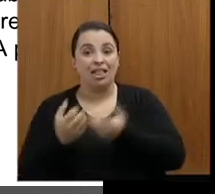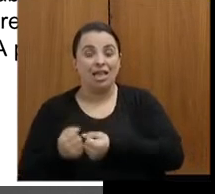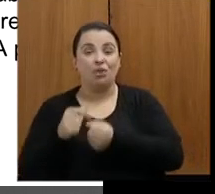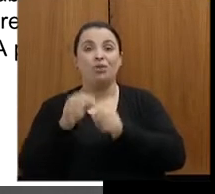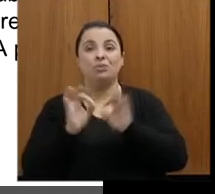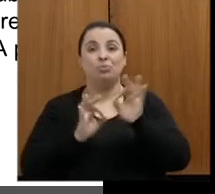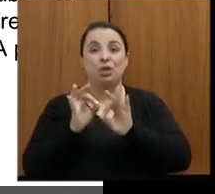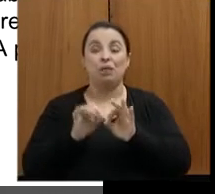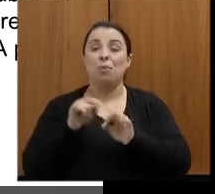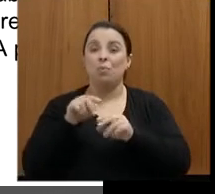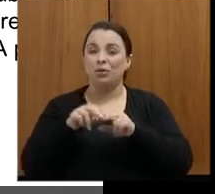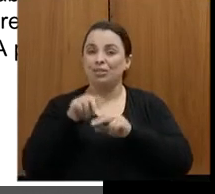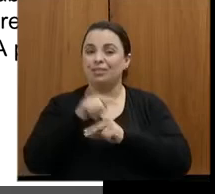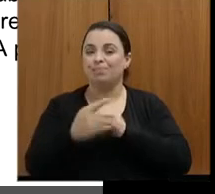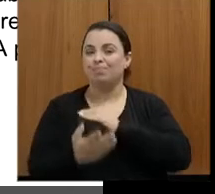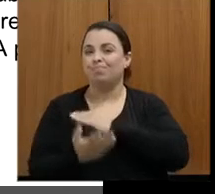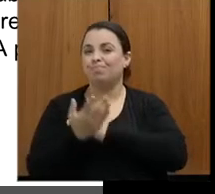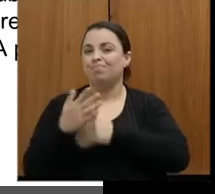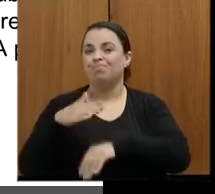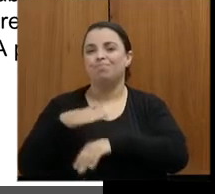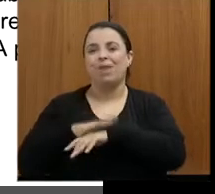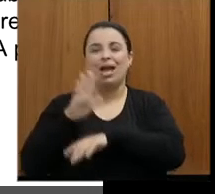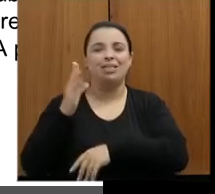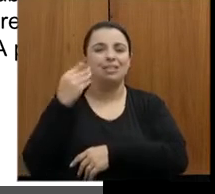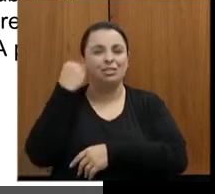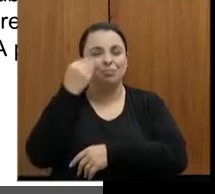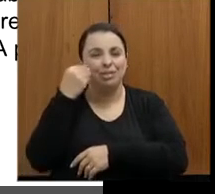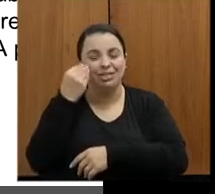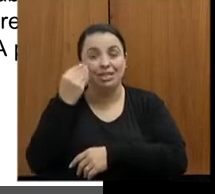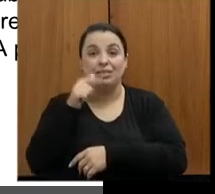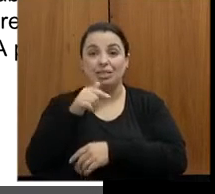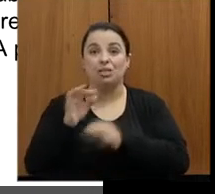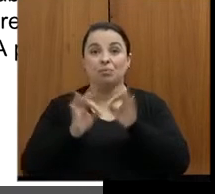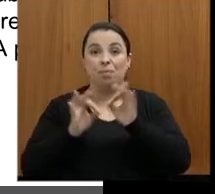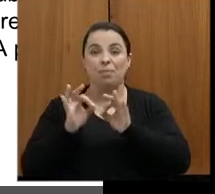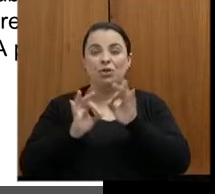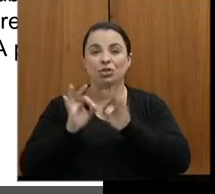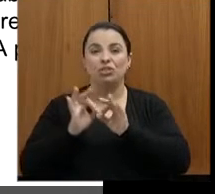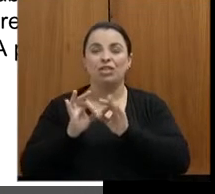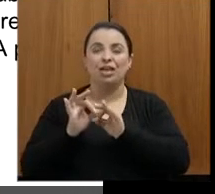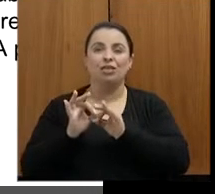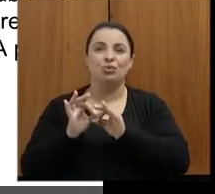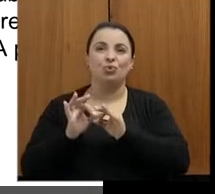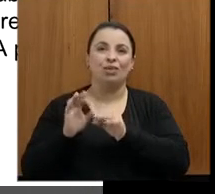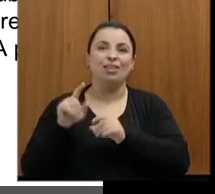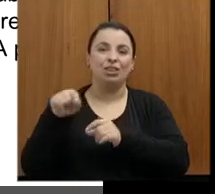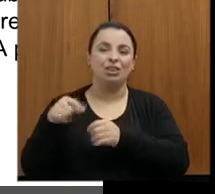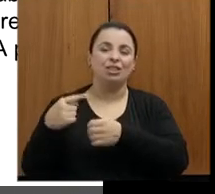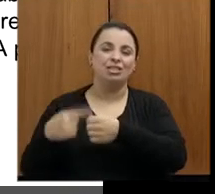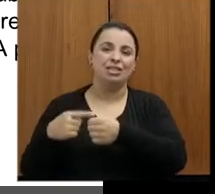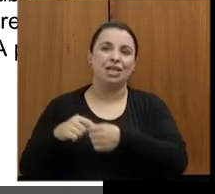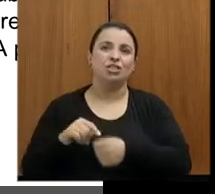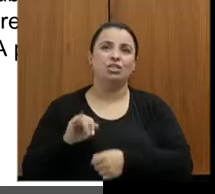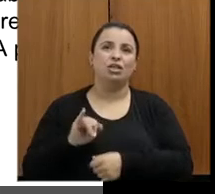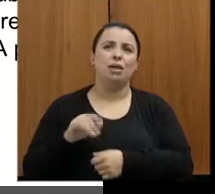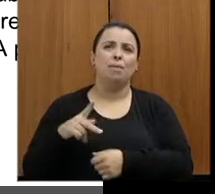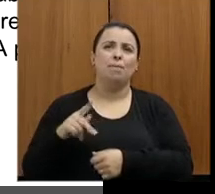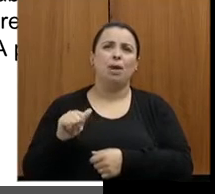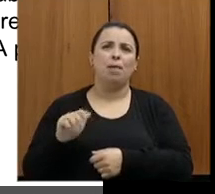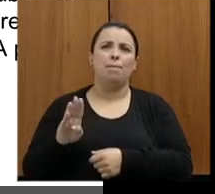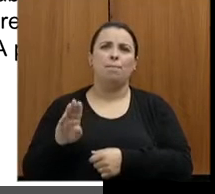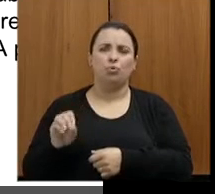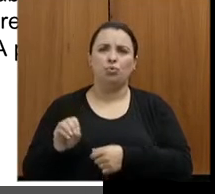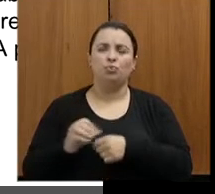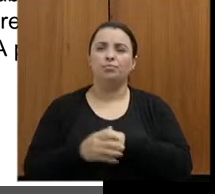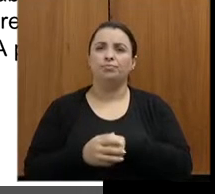sucesso muito grande nessa experiência, nesse piloto que foi o município de Paba. E aí, eu também queria registrar